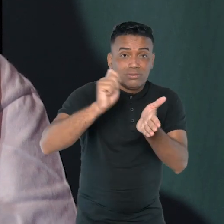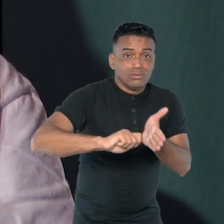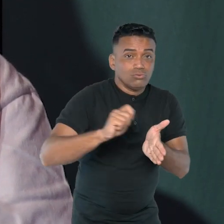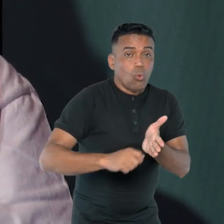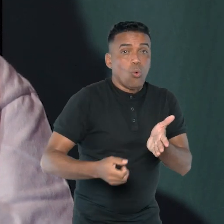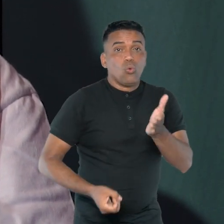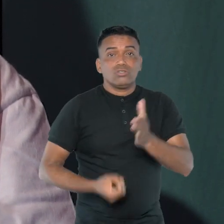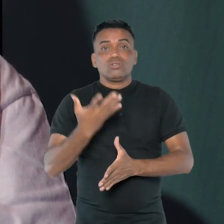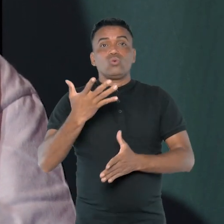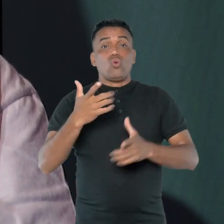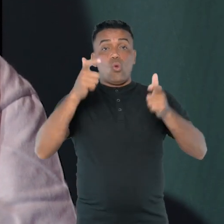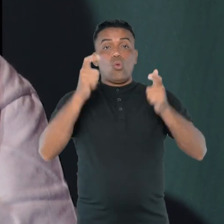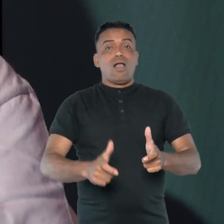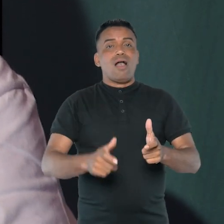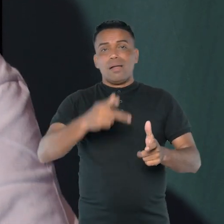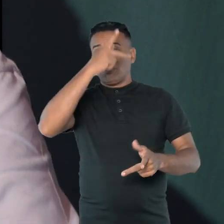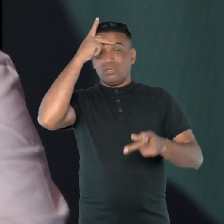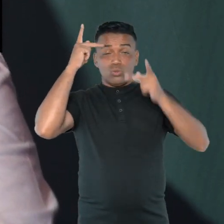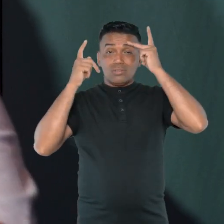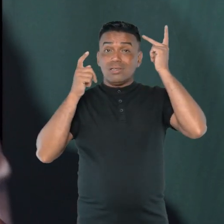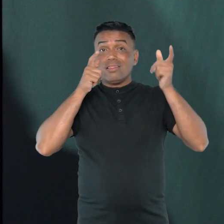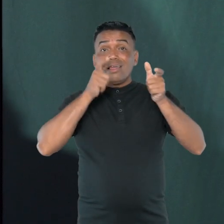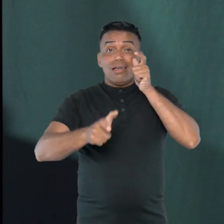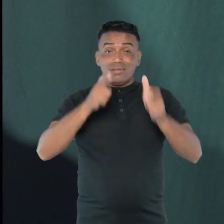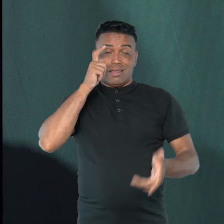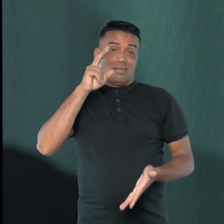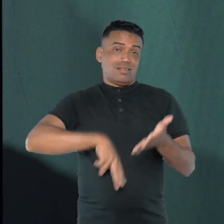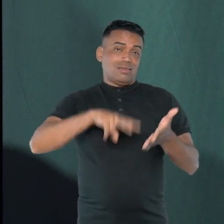público local, né, muitos